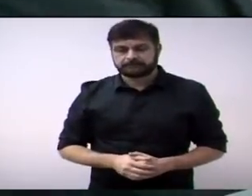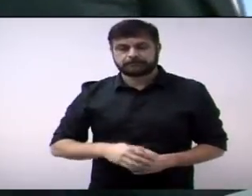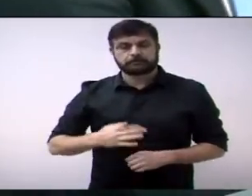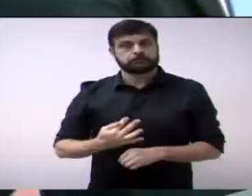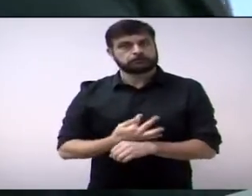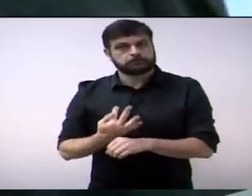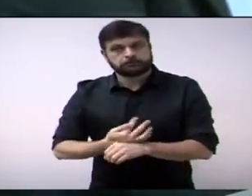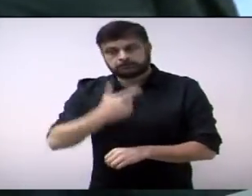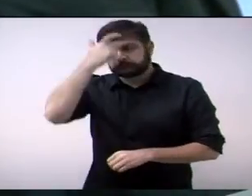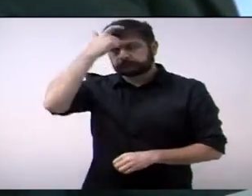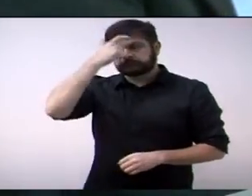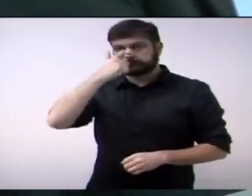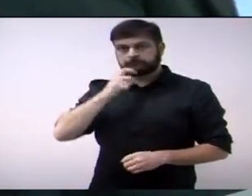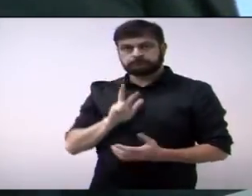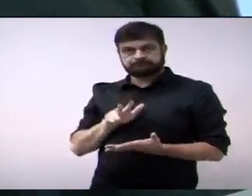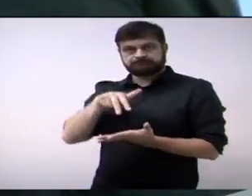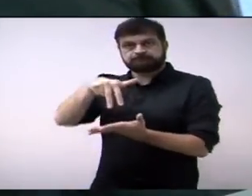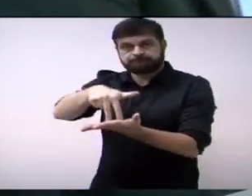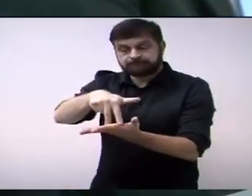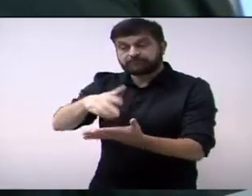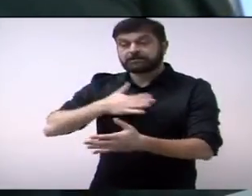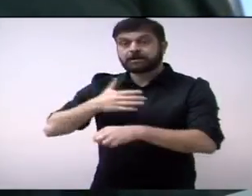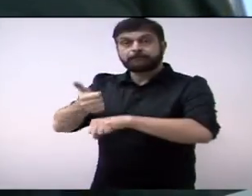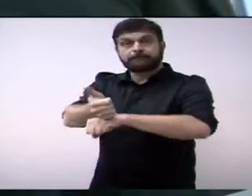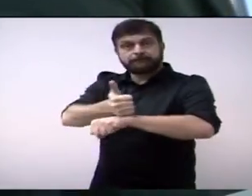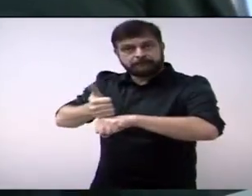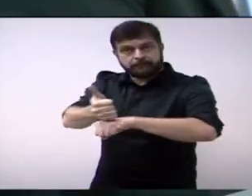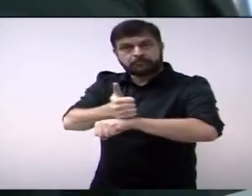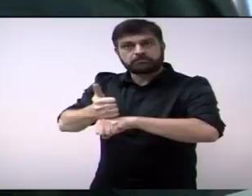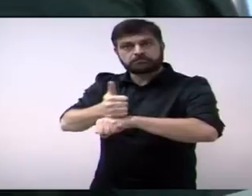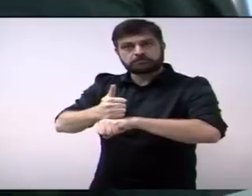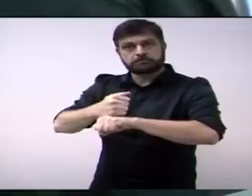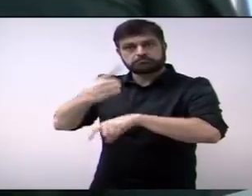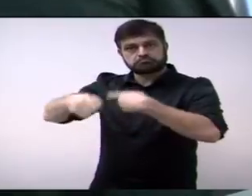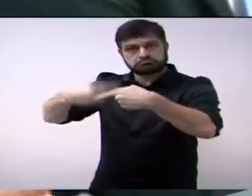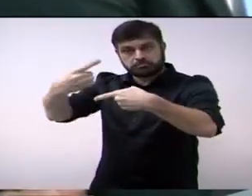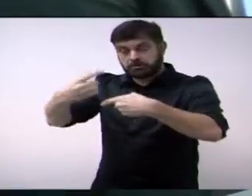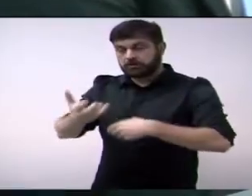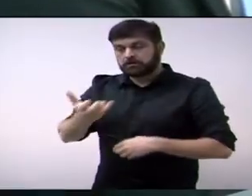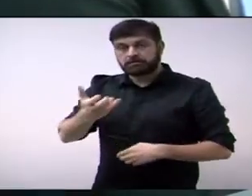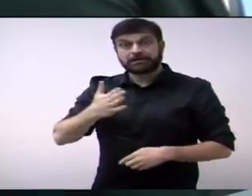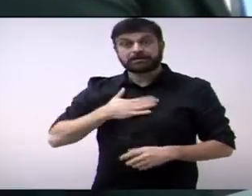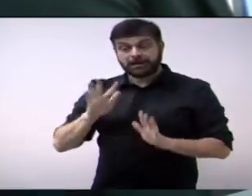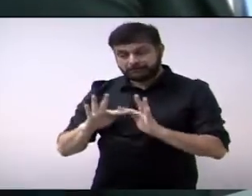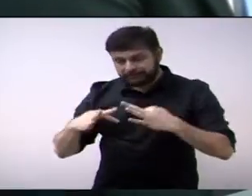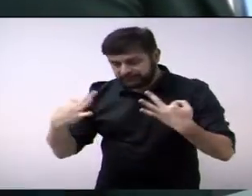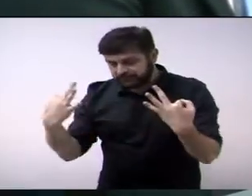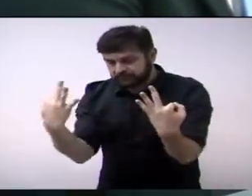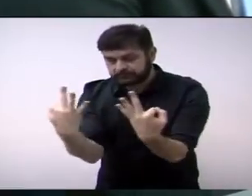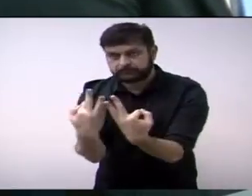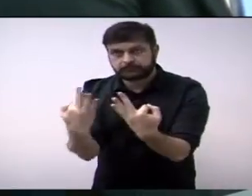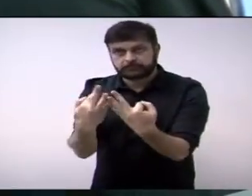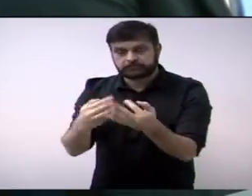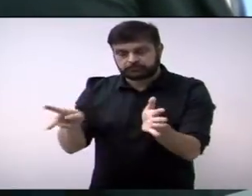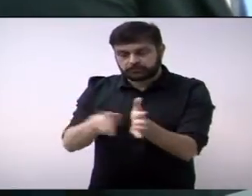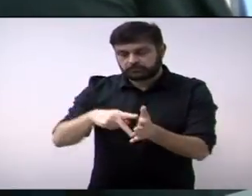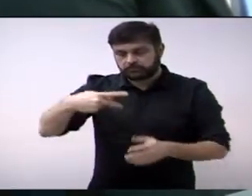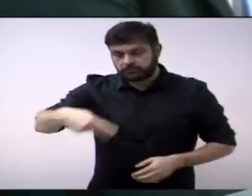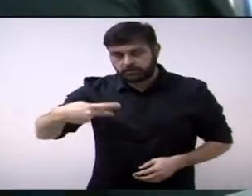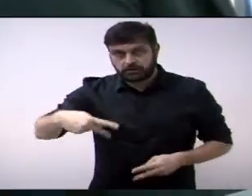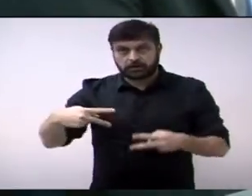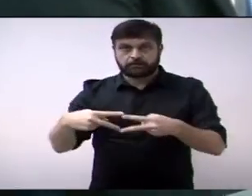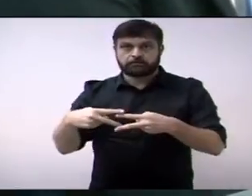tentado me sedimentar profissionalmente, onde pretendo constituir minha família. Então, antes de mais